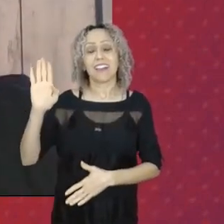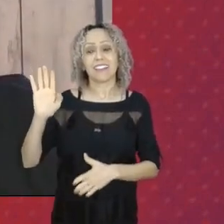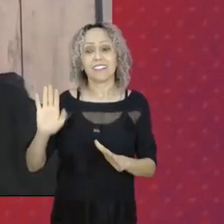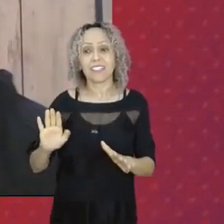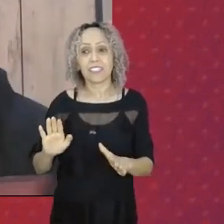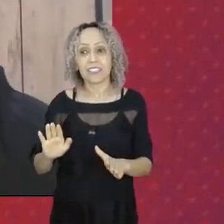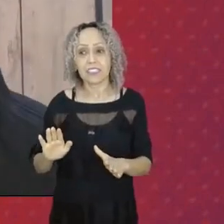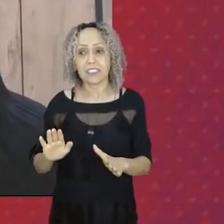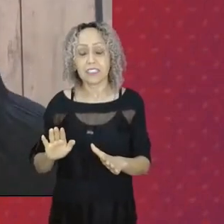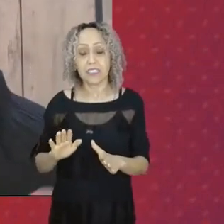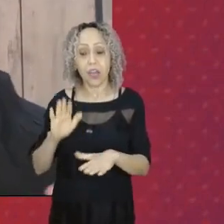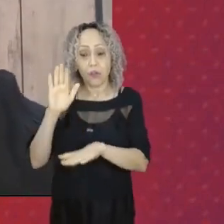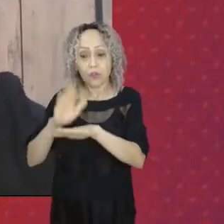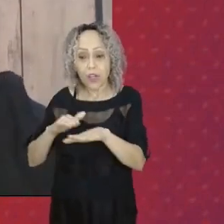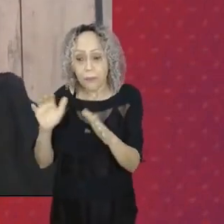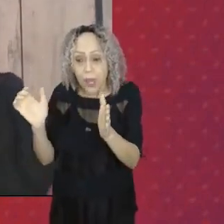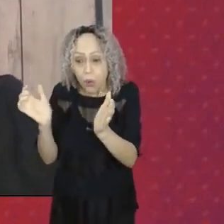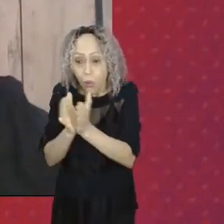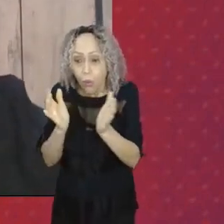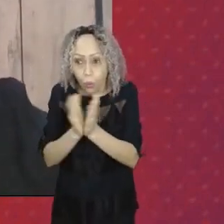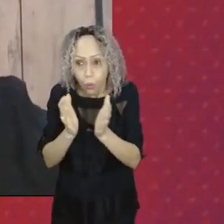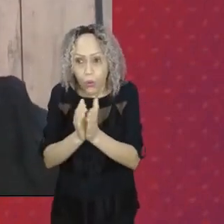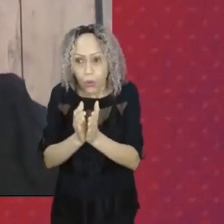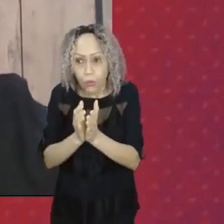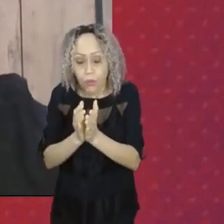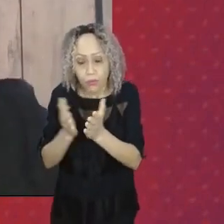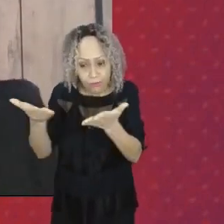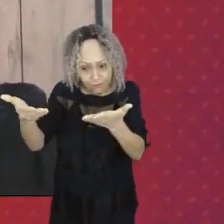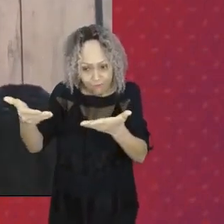meu coletivo, chamei minha galera, falei, gente, cola